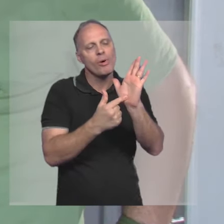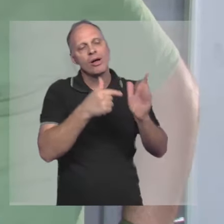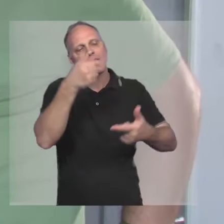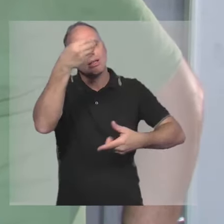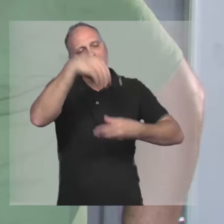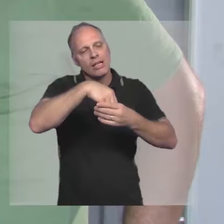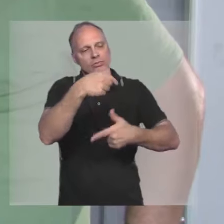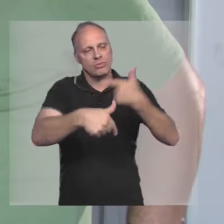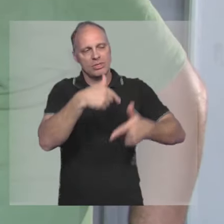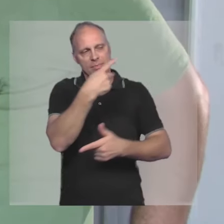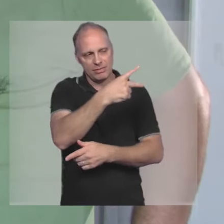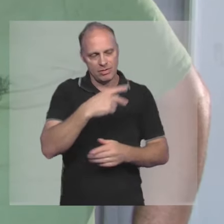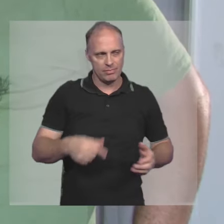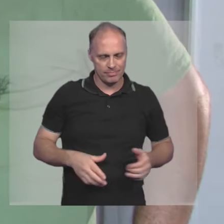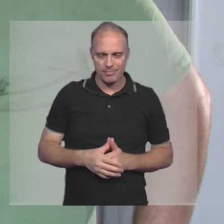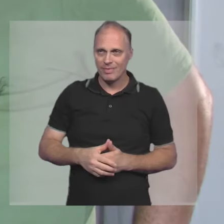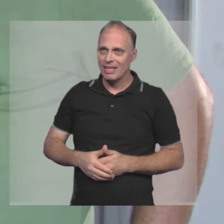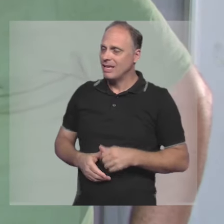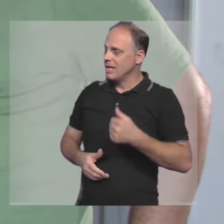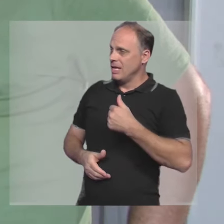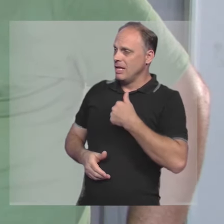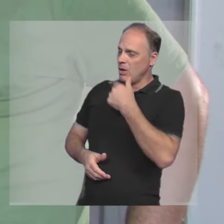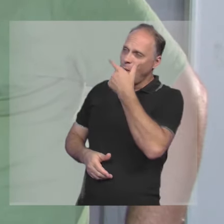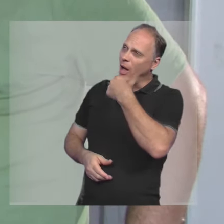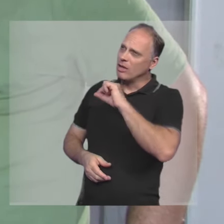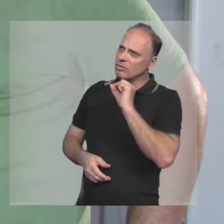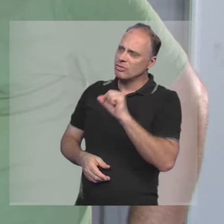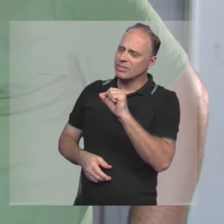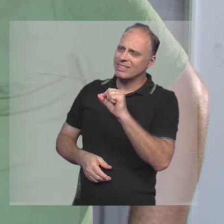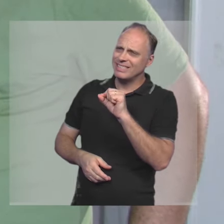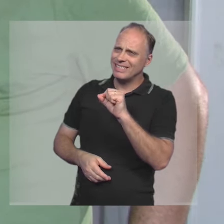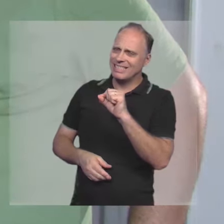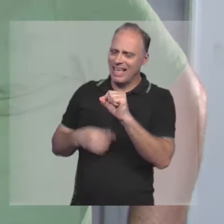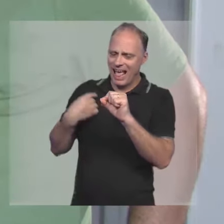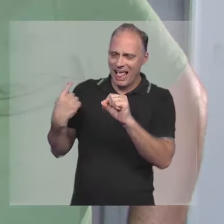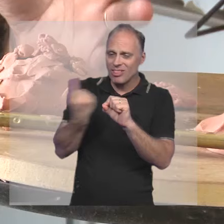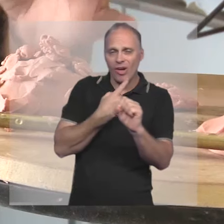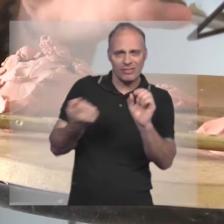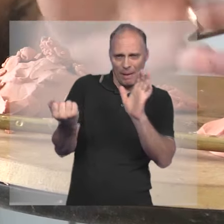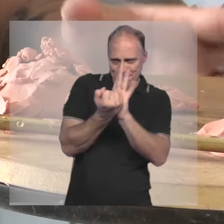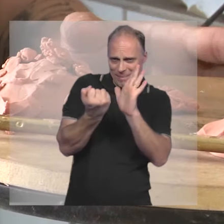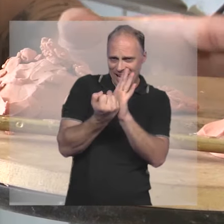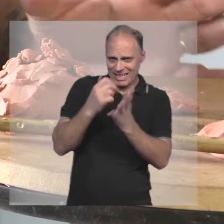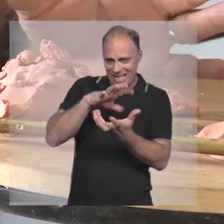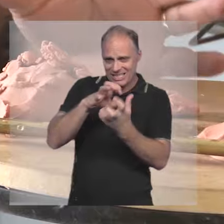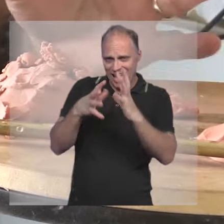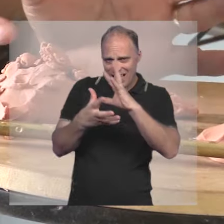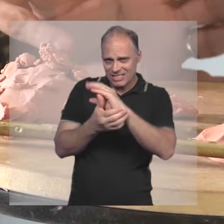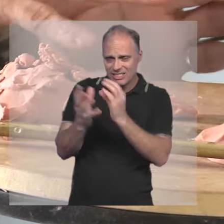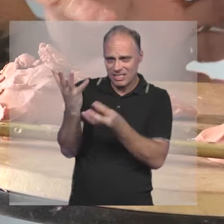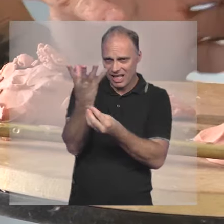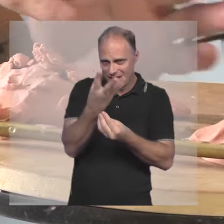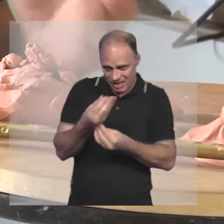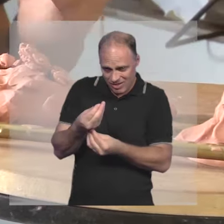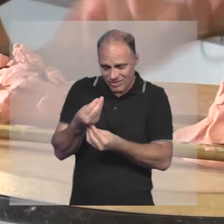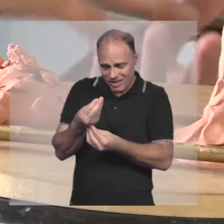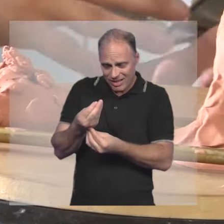trabalhos? Eu acho que a nossa marca ela é colocada a